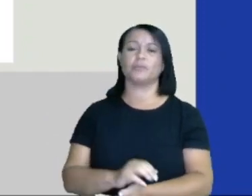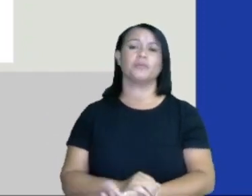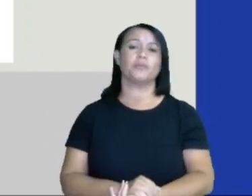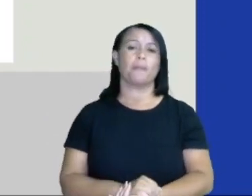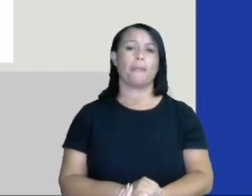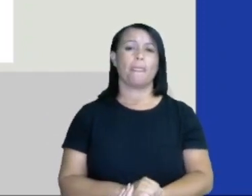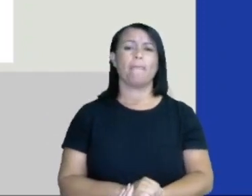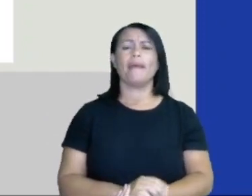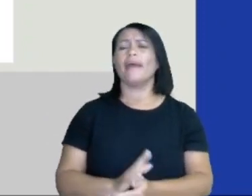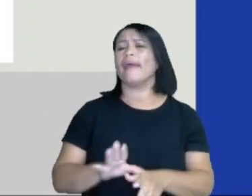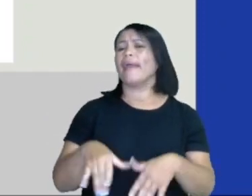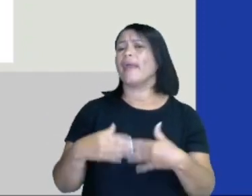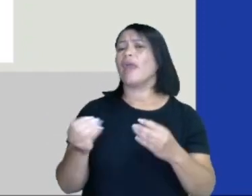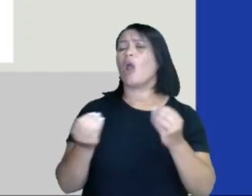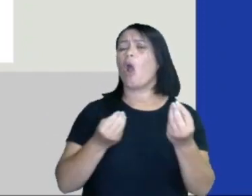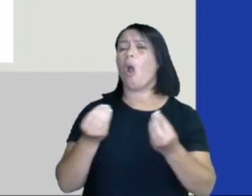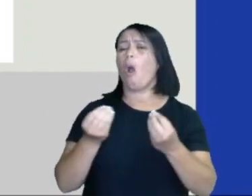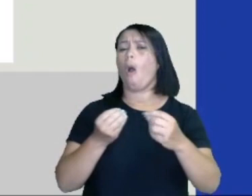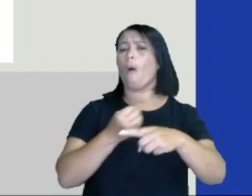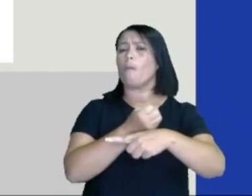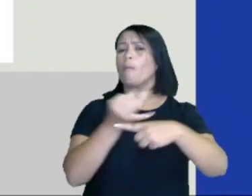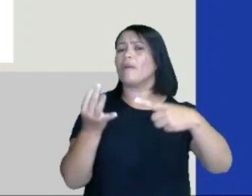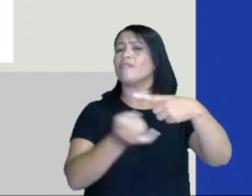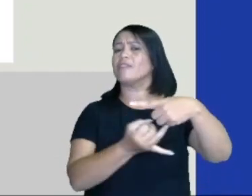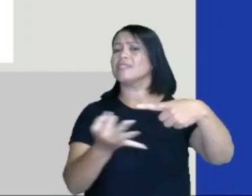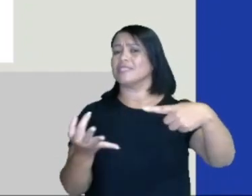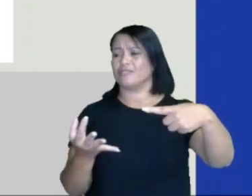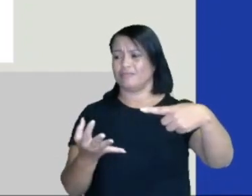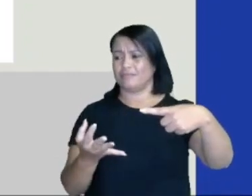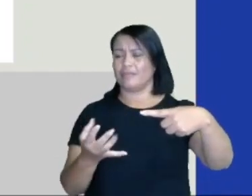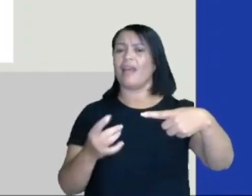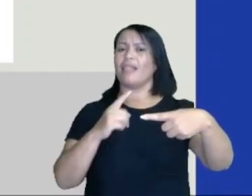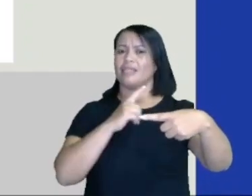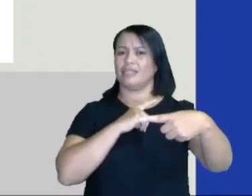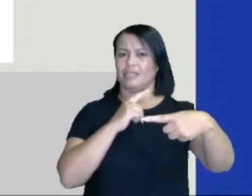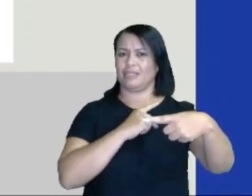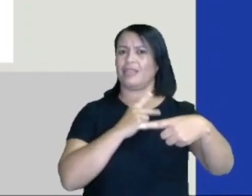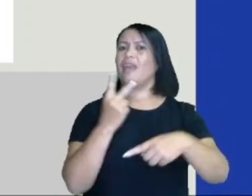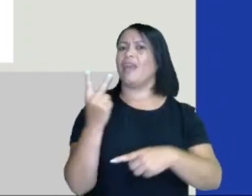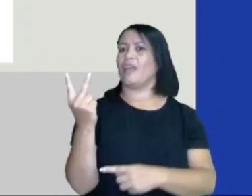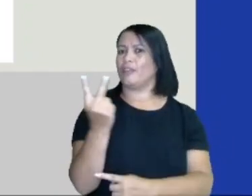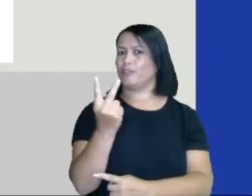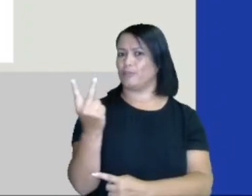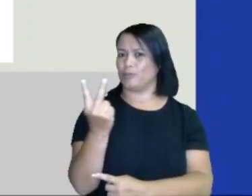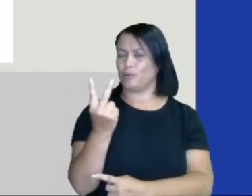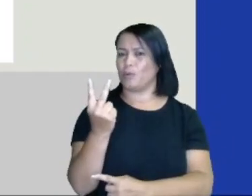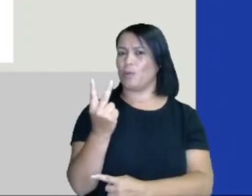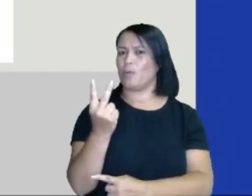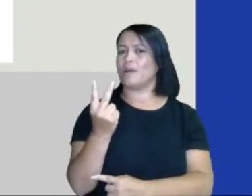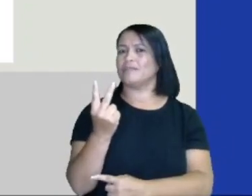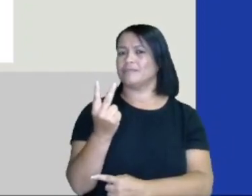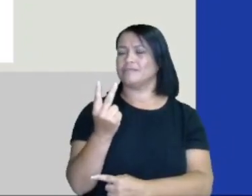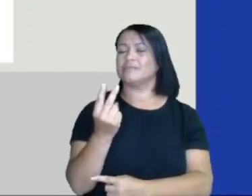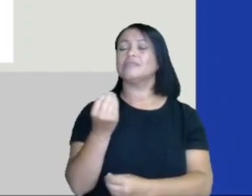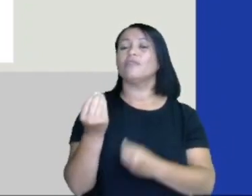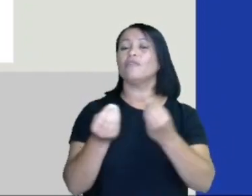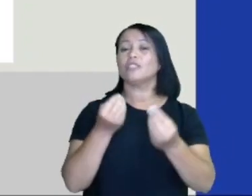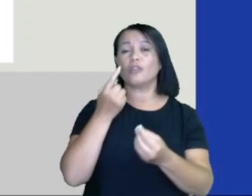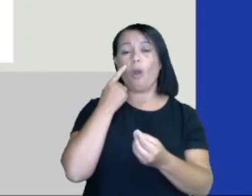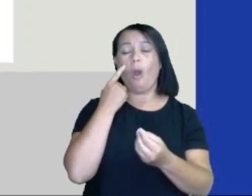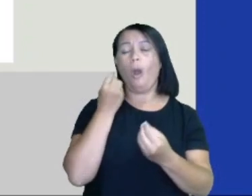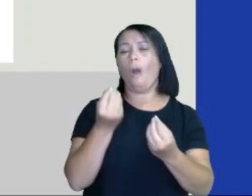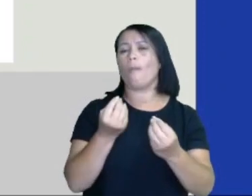0,5. E em forma de fração? Vai existir duas maneiras aí da gente representar. Tanto eu